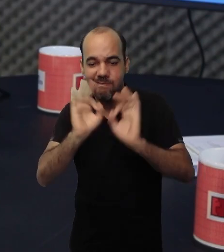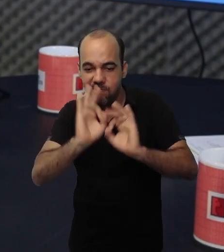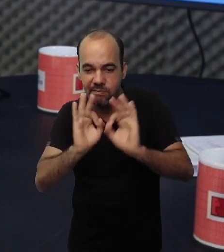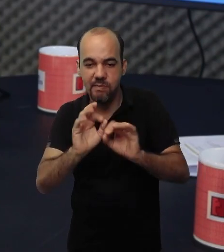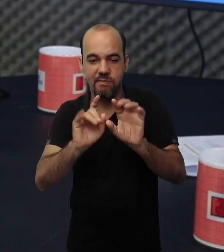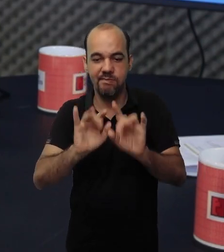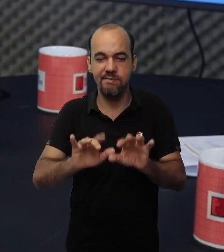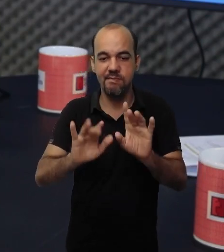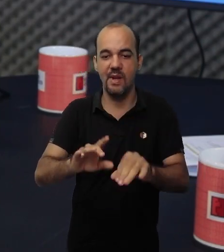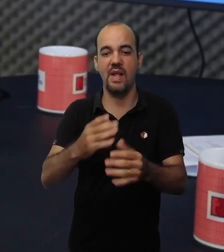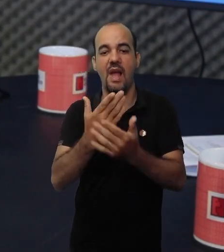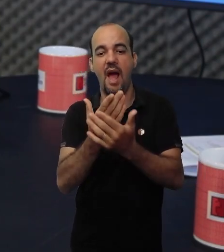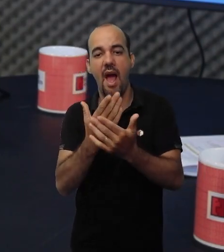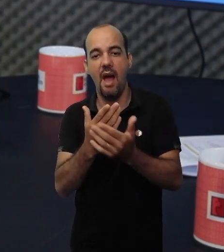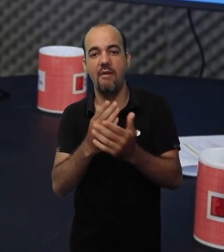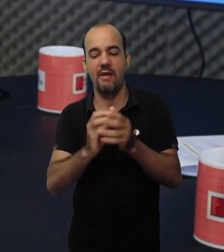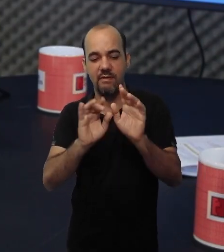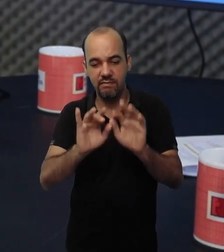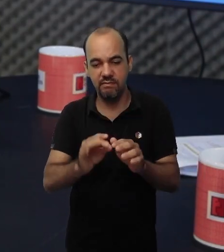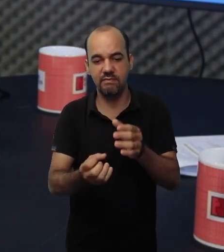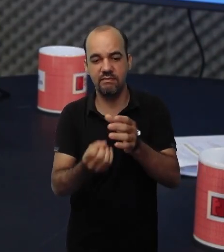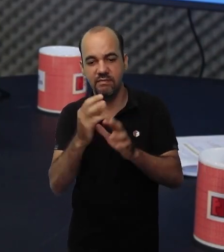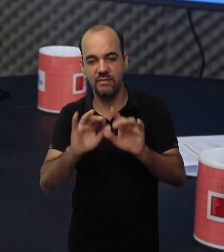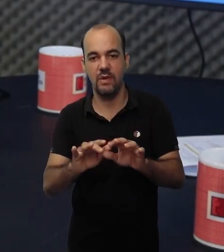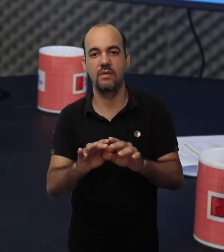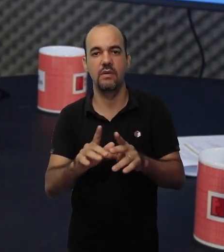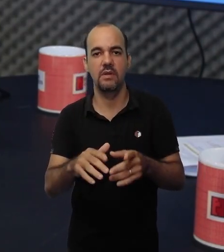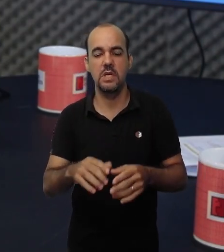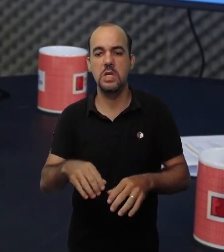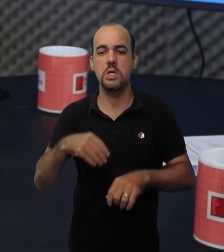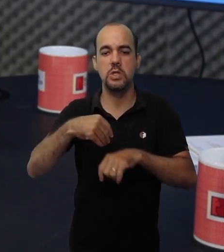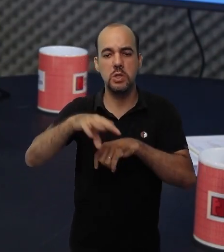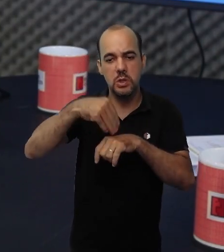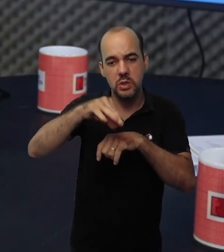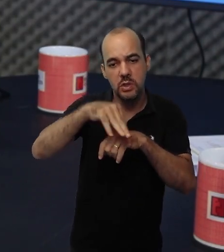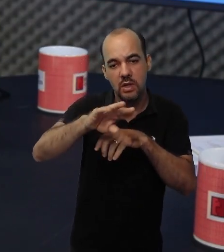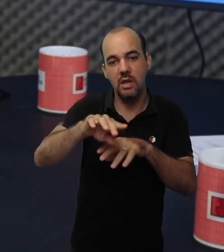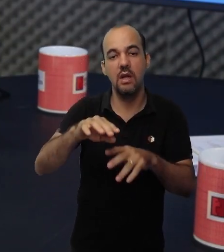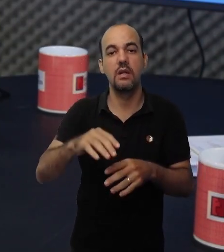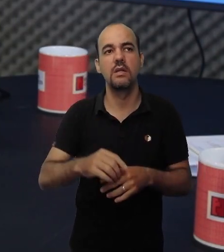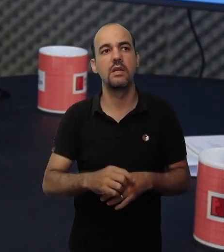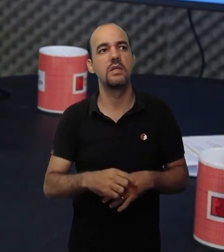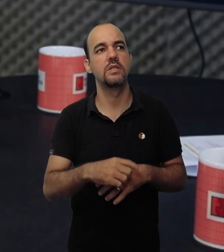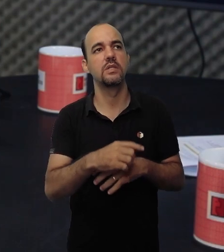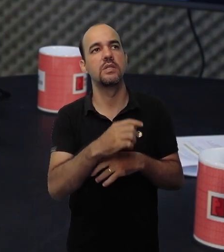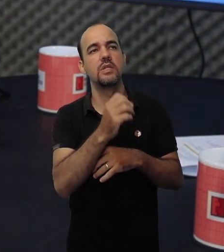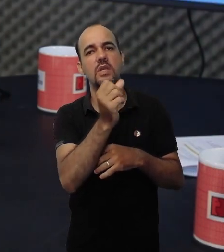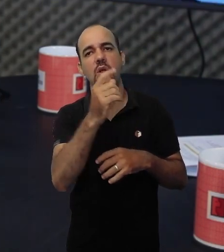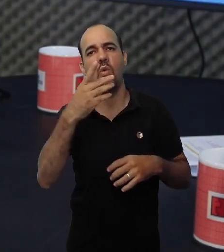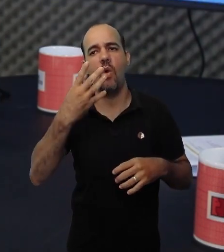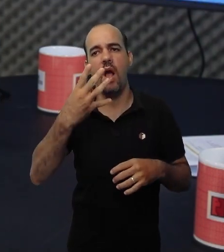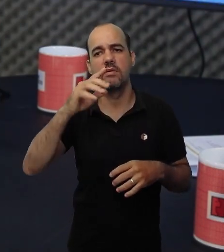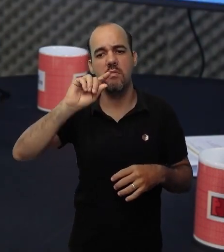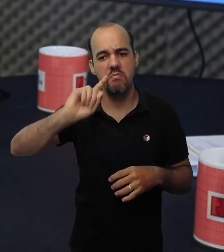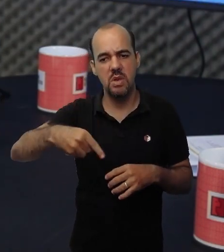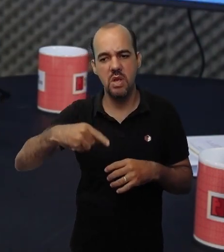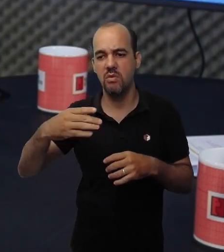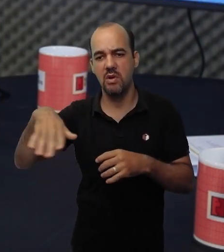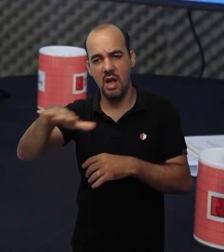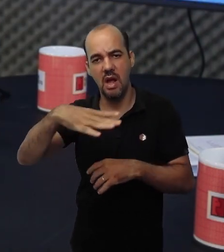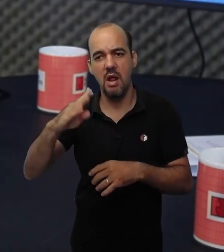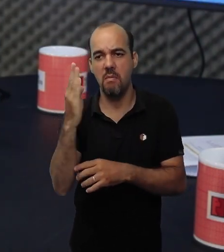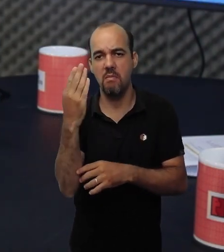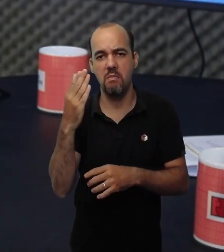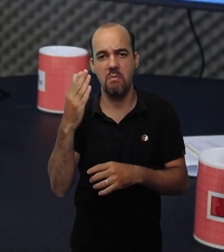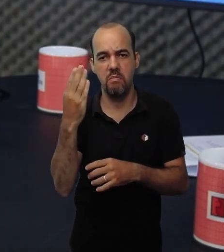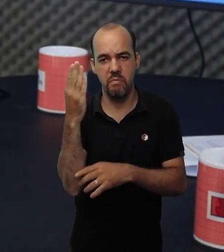bom. Muito, muito bom. Assim, eram 164 mil inscritos na primeira fase da Olimpíada Brasileira de Biologia. E ele conseguiu